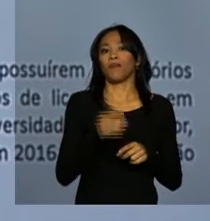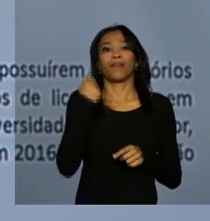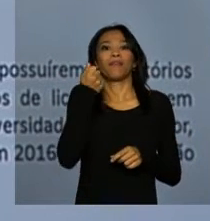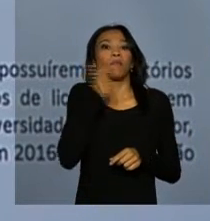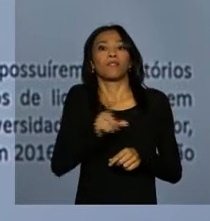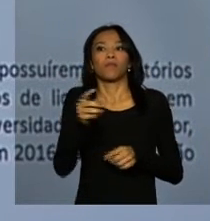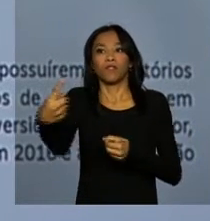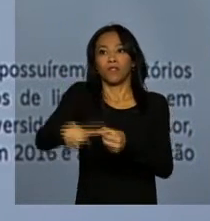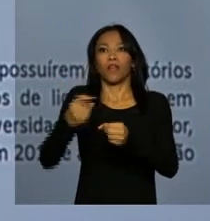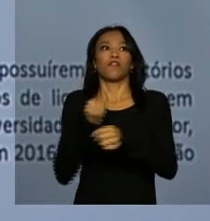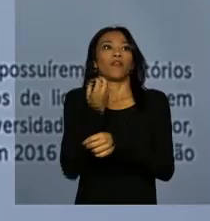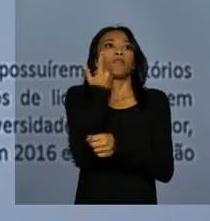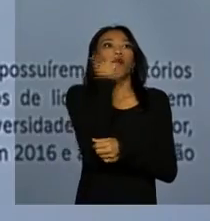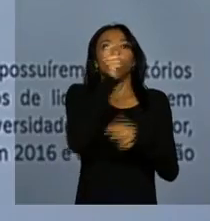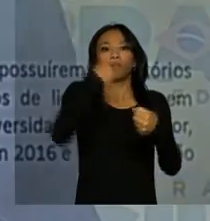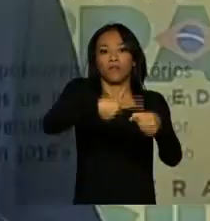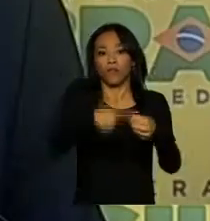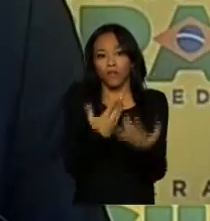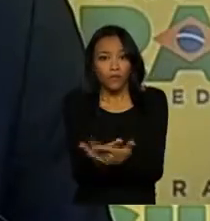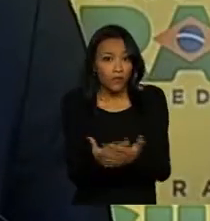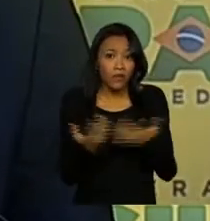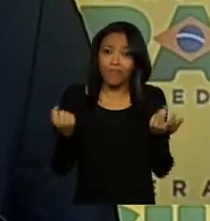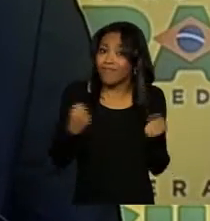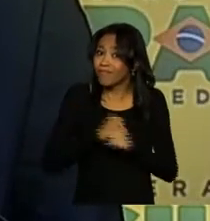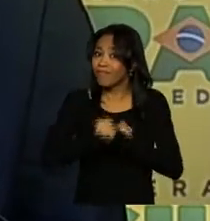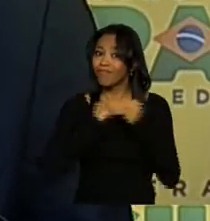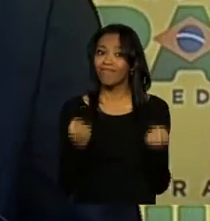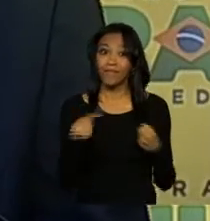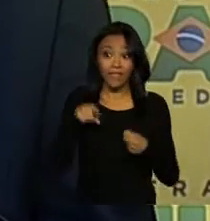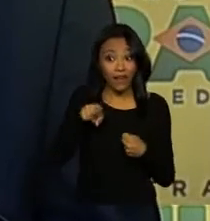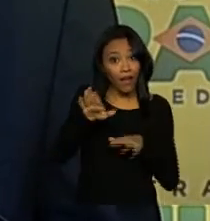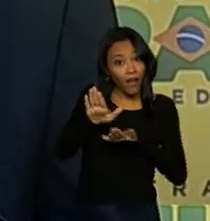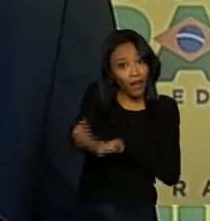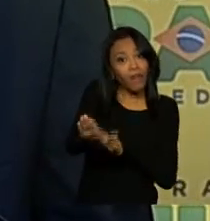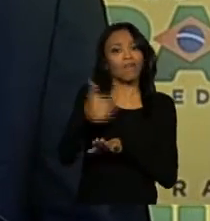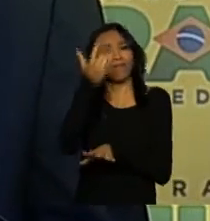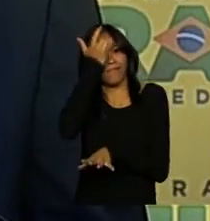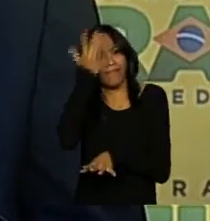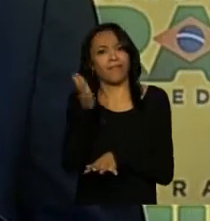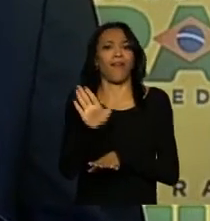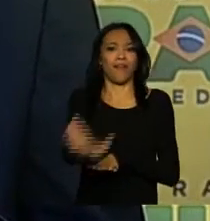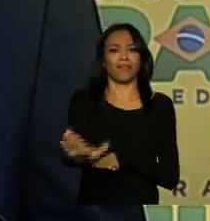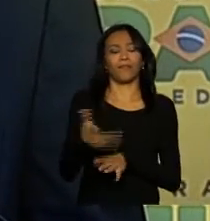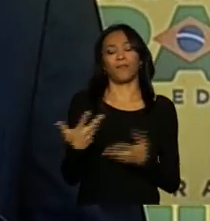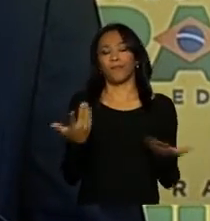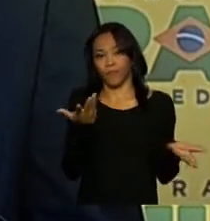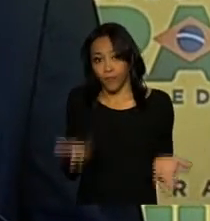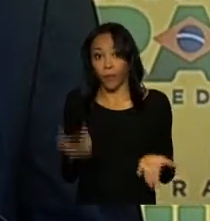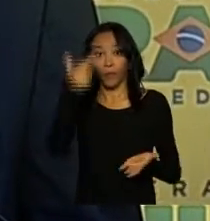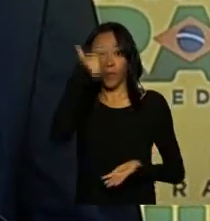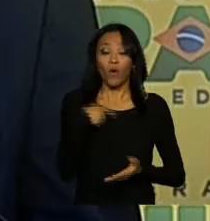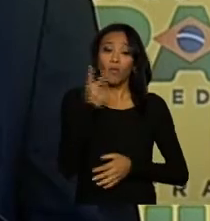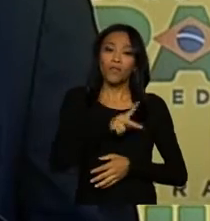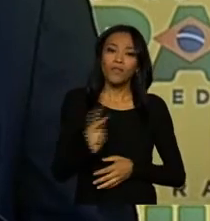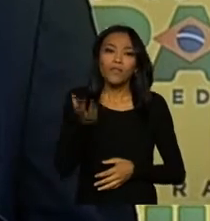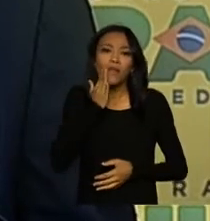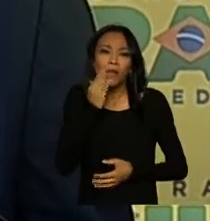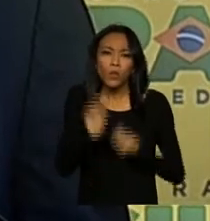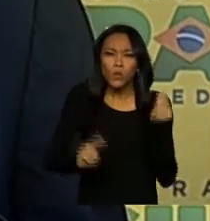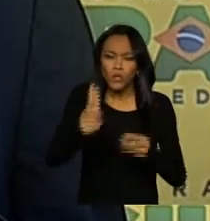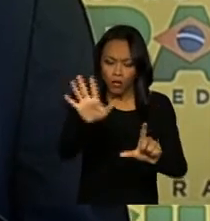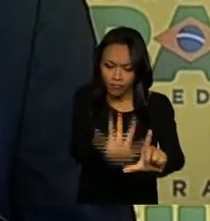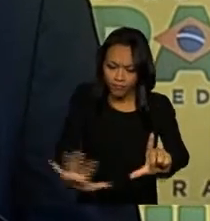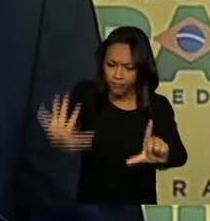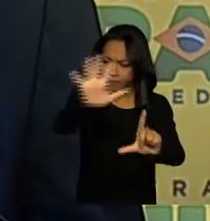cidade para fazer um curso ele tem que fazer naquela cidade então facilita habilita o professor a utilizar a ferramenta de ensino à distância e